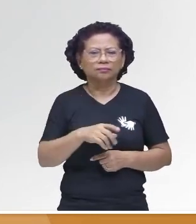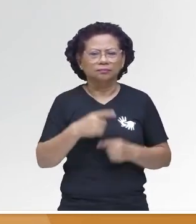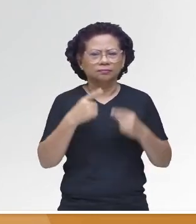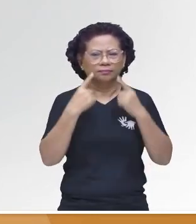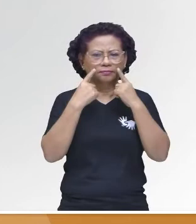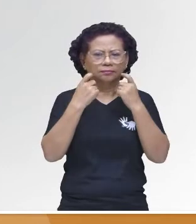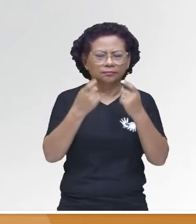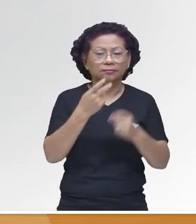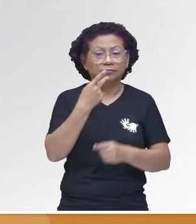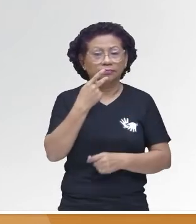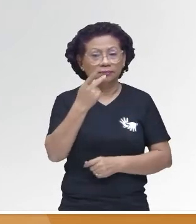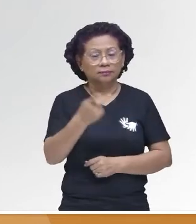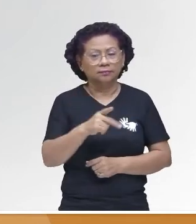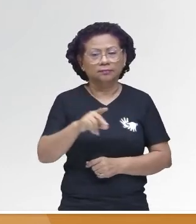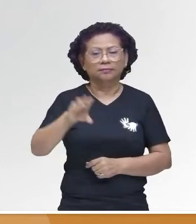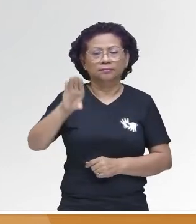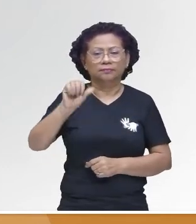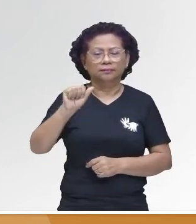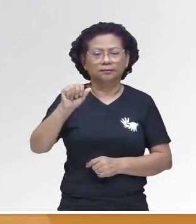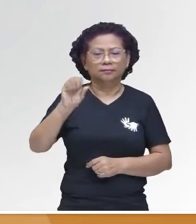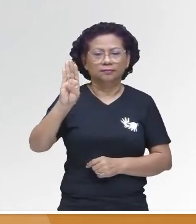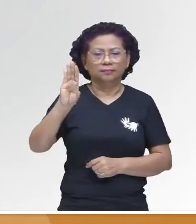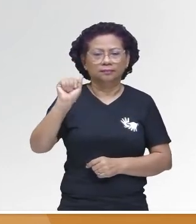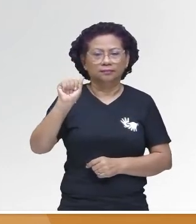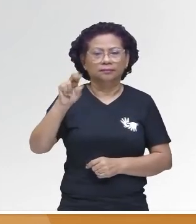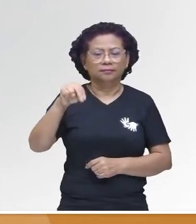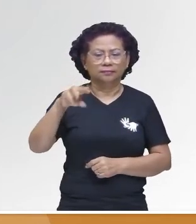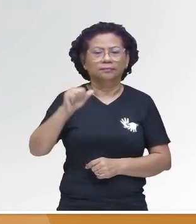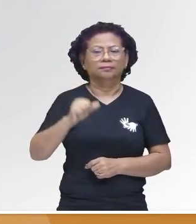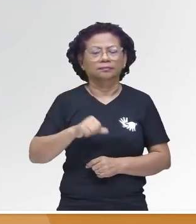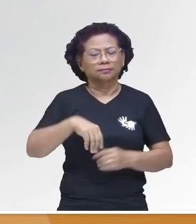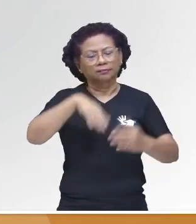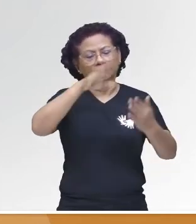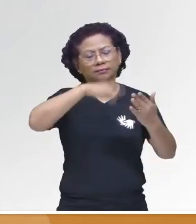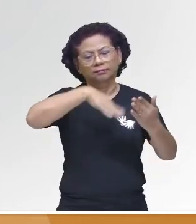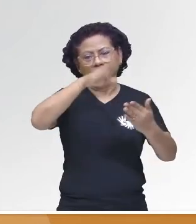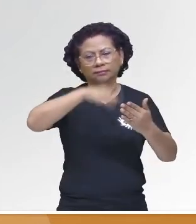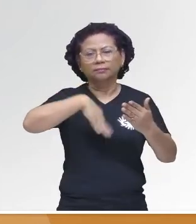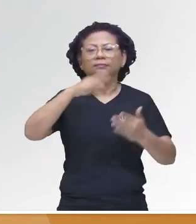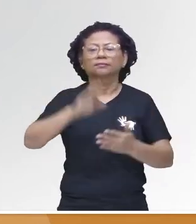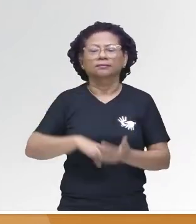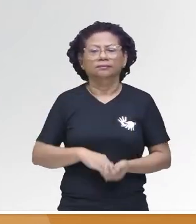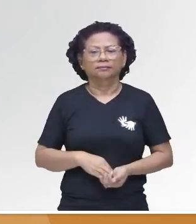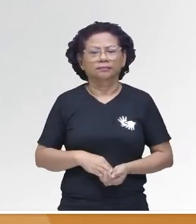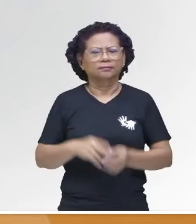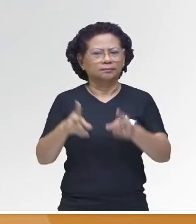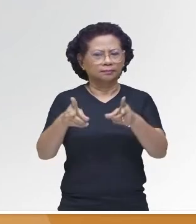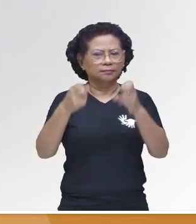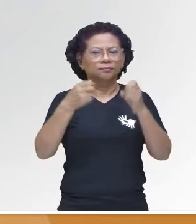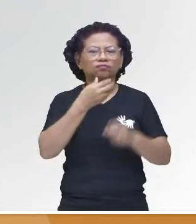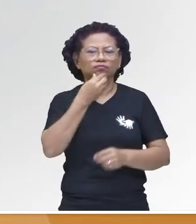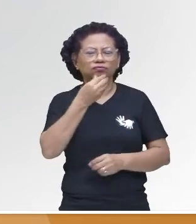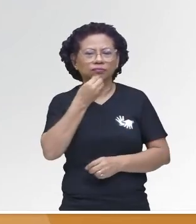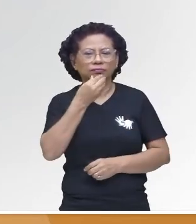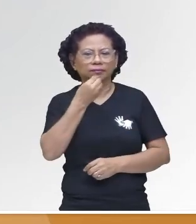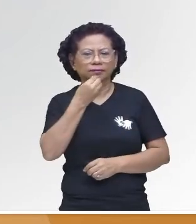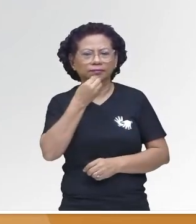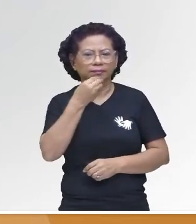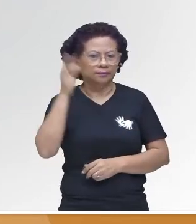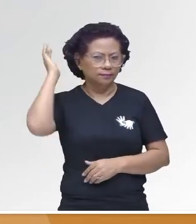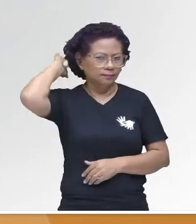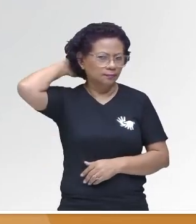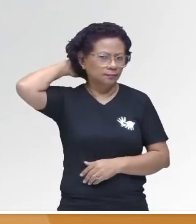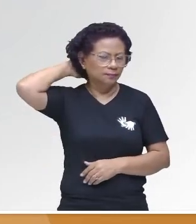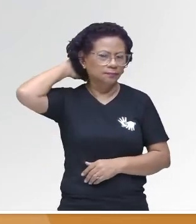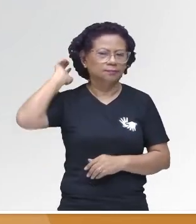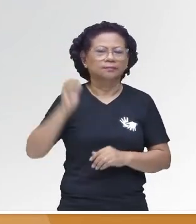cabano chama essa pintura, né? Mostra aí o caboclo paraense armado, né? Tem aí